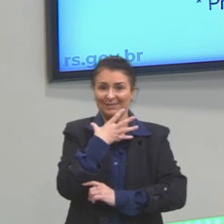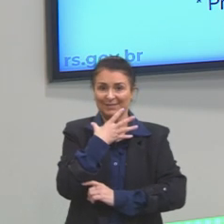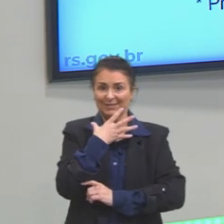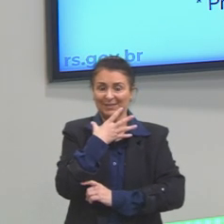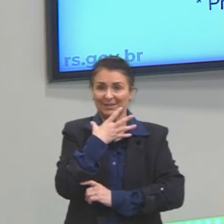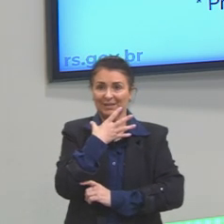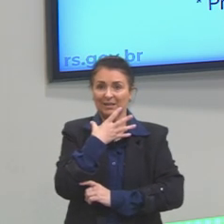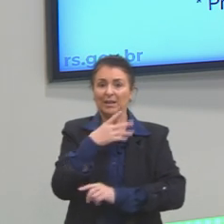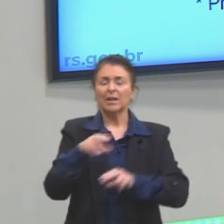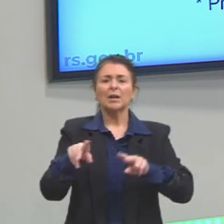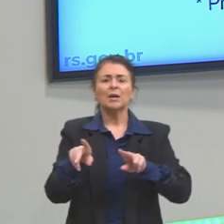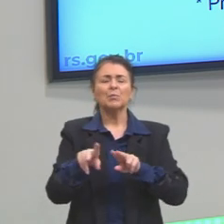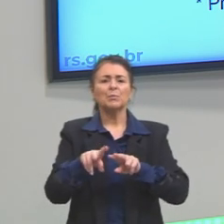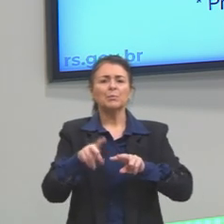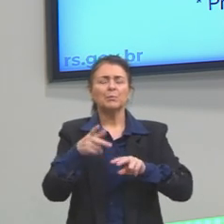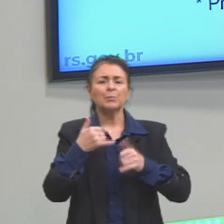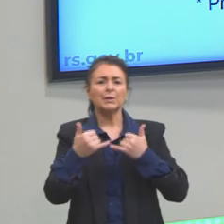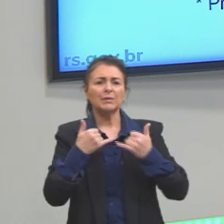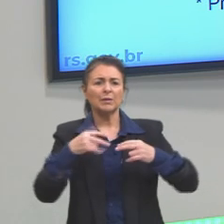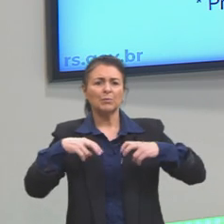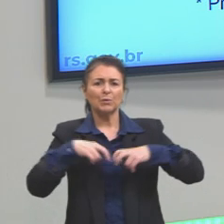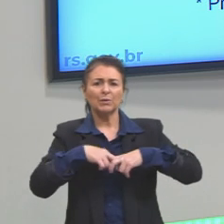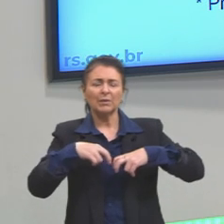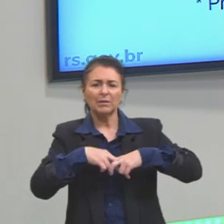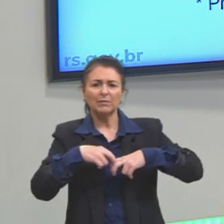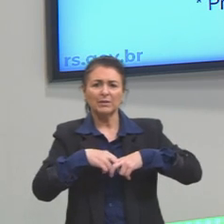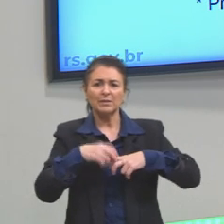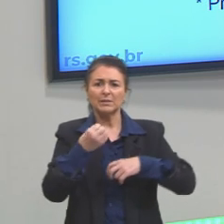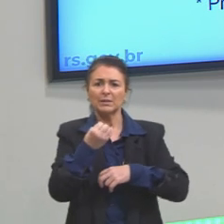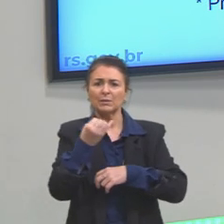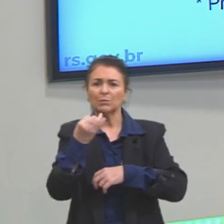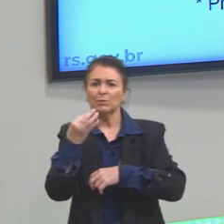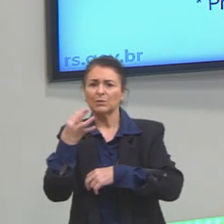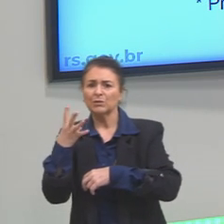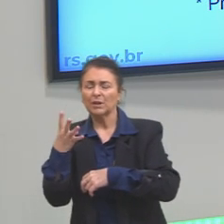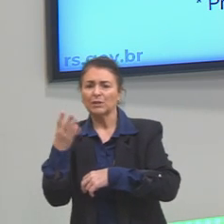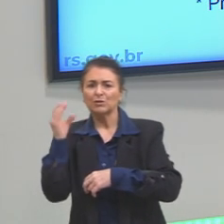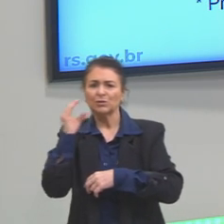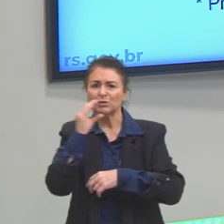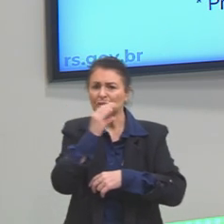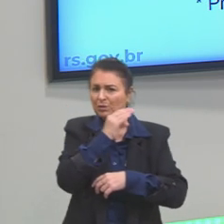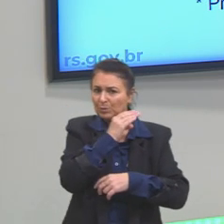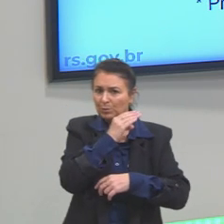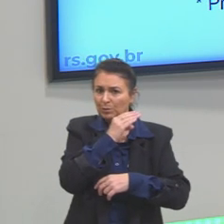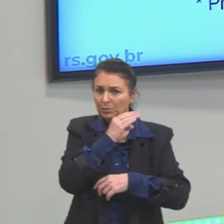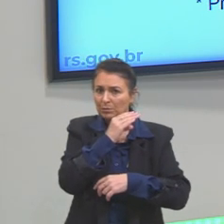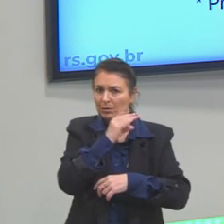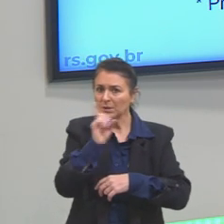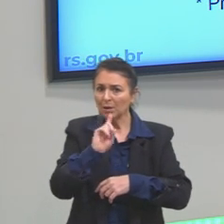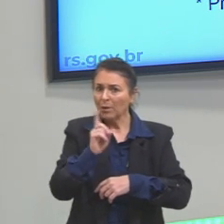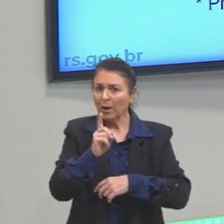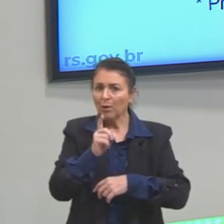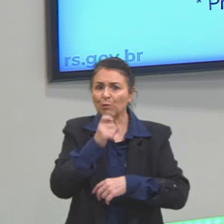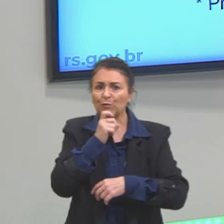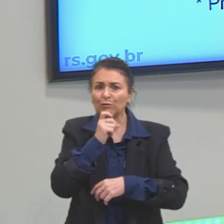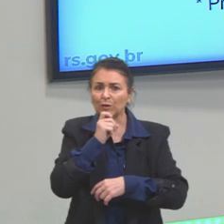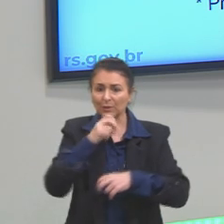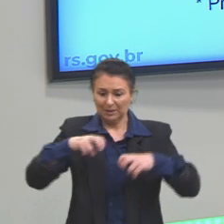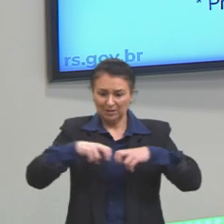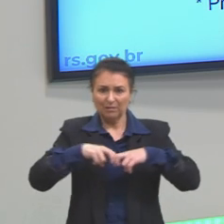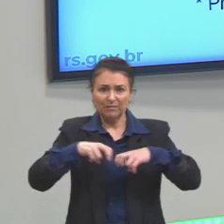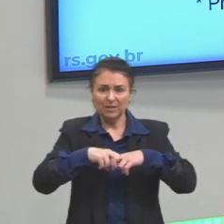também por exemplo a física né a gente mede a quantidade de calor e não de frio a gente mede também